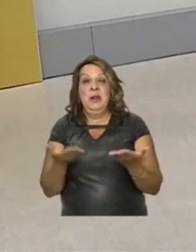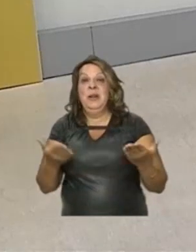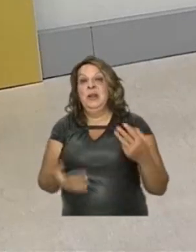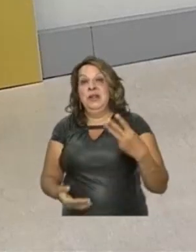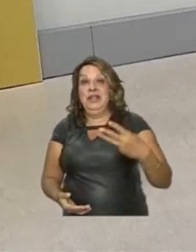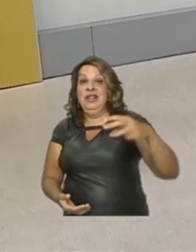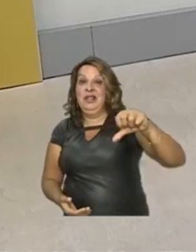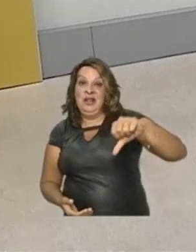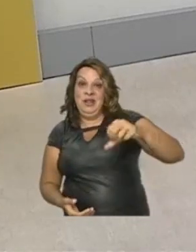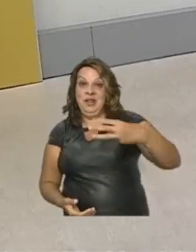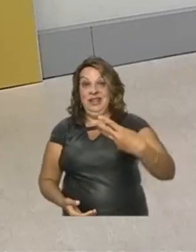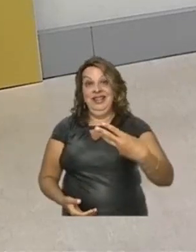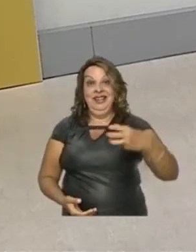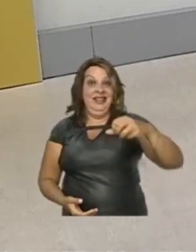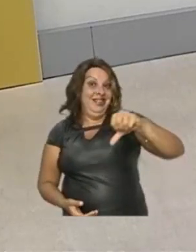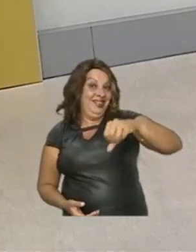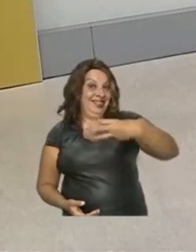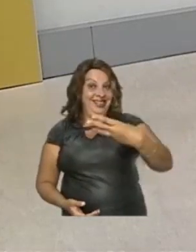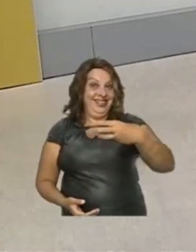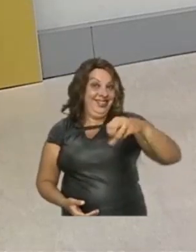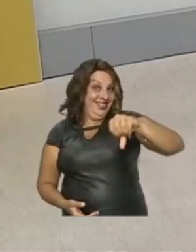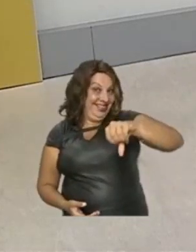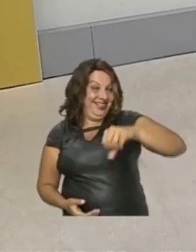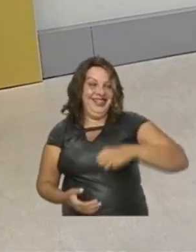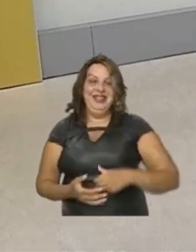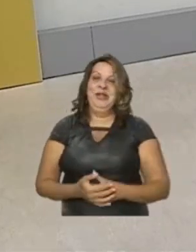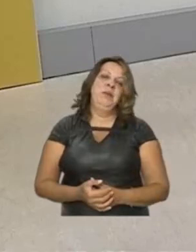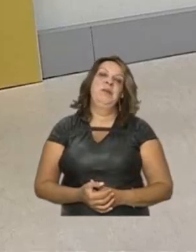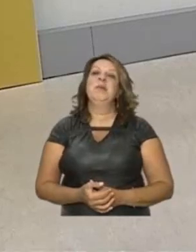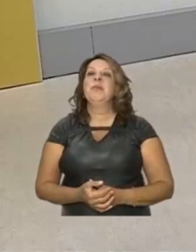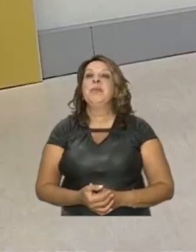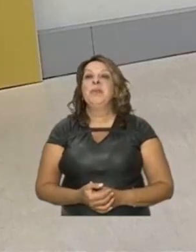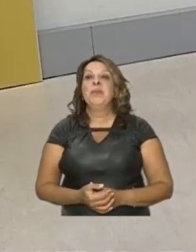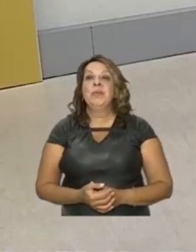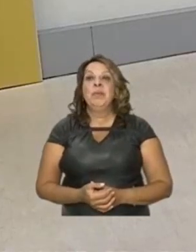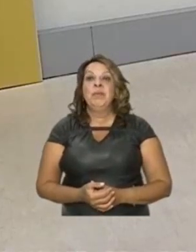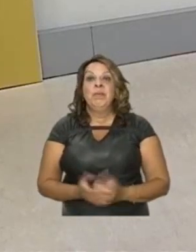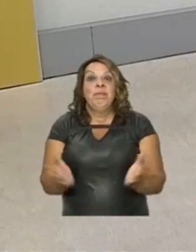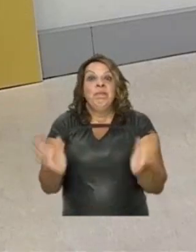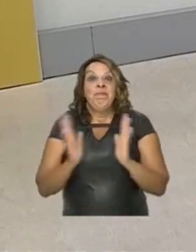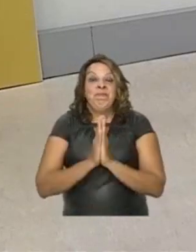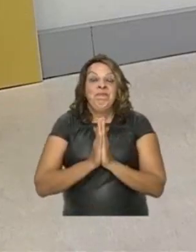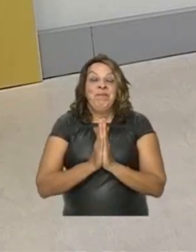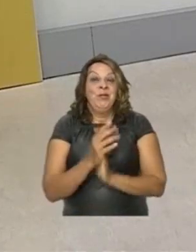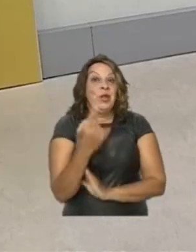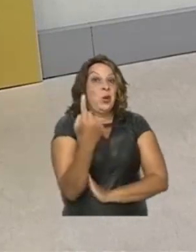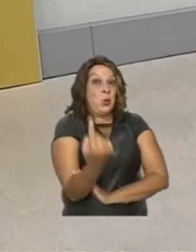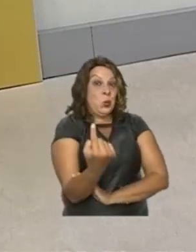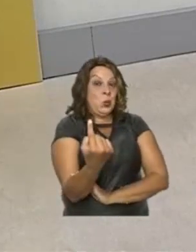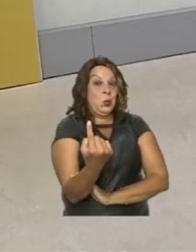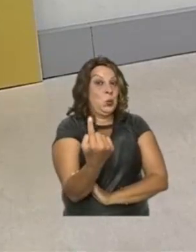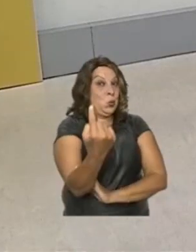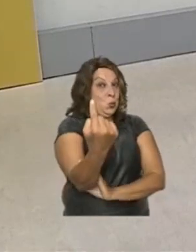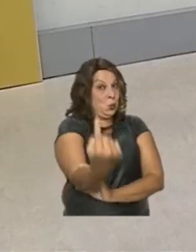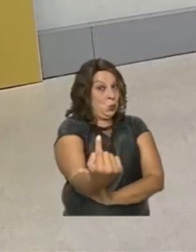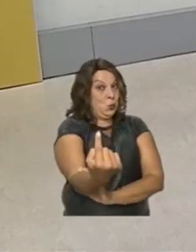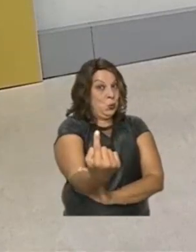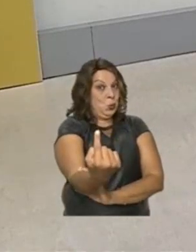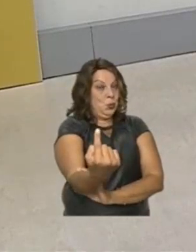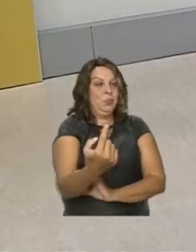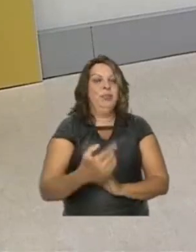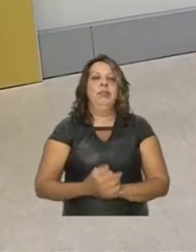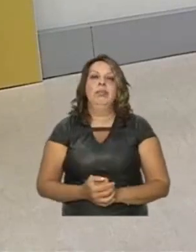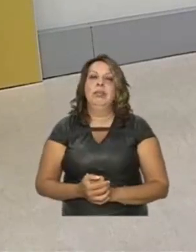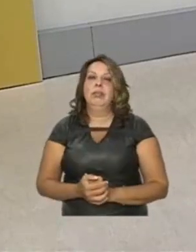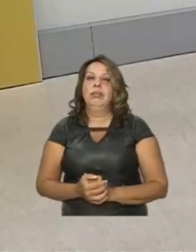39. Vai marcando aí o 39, 39, já foi o 39, número 1, primeira bolinha do painel,